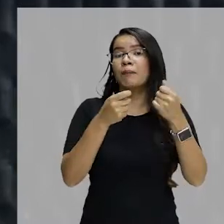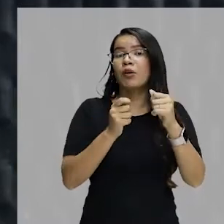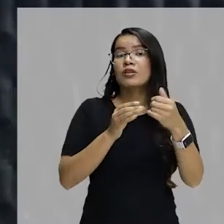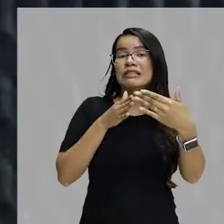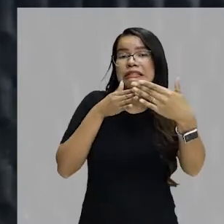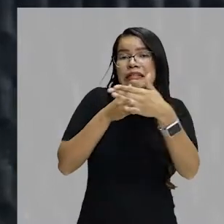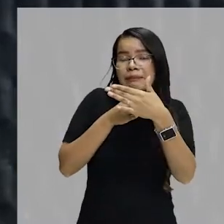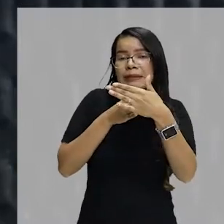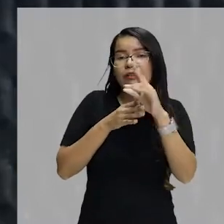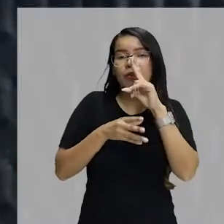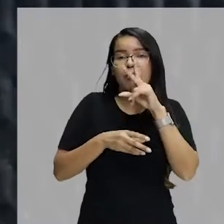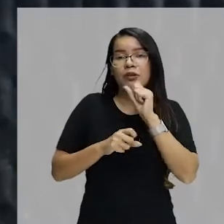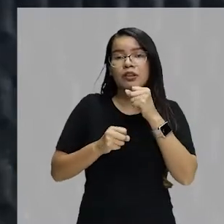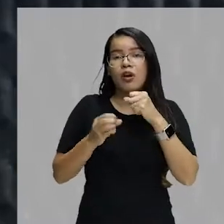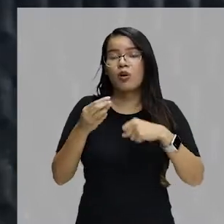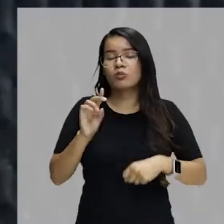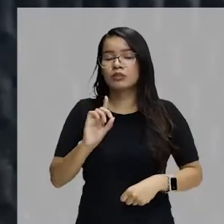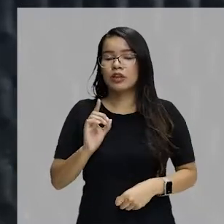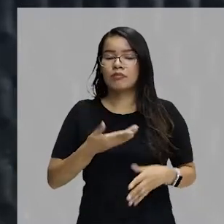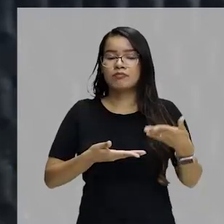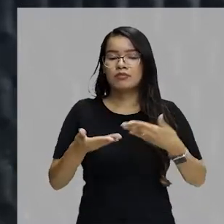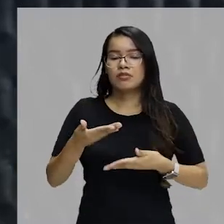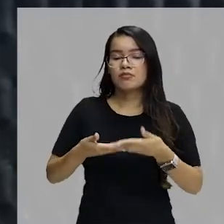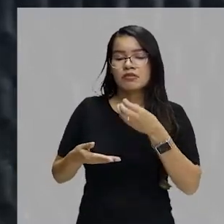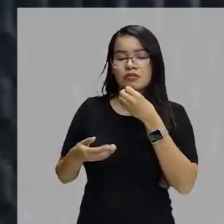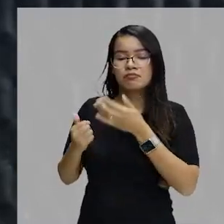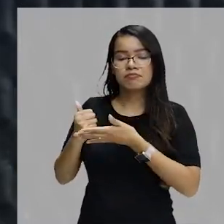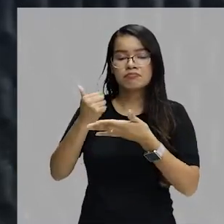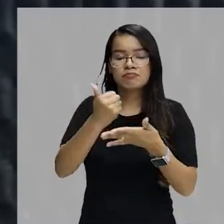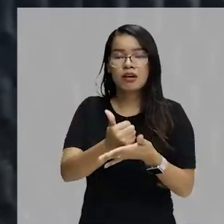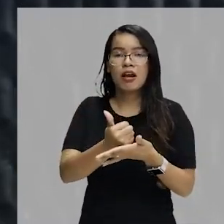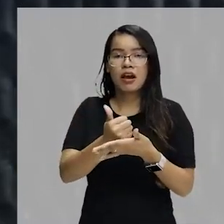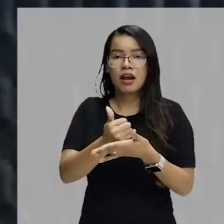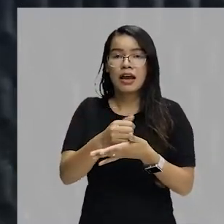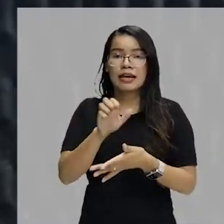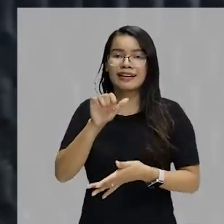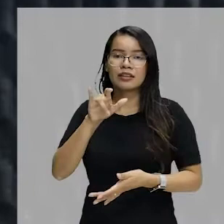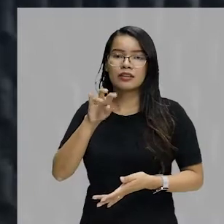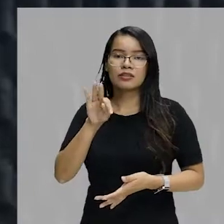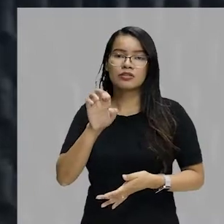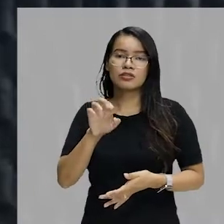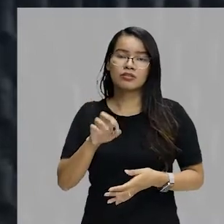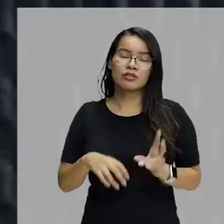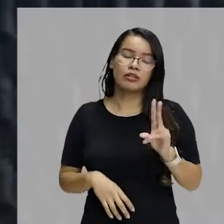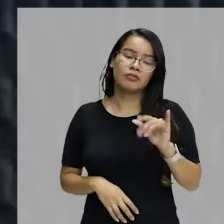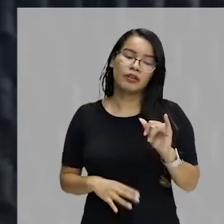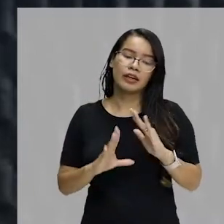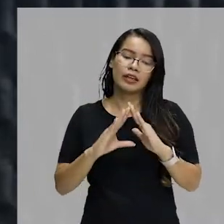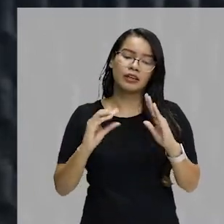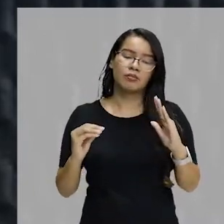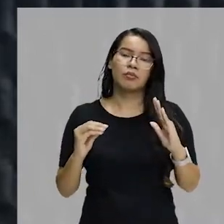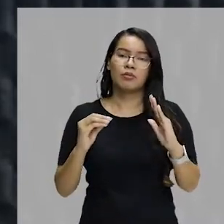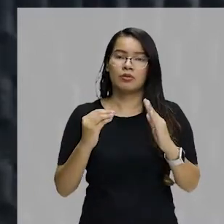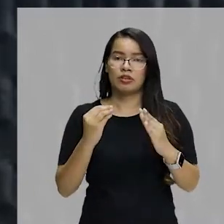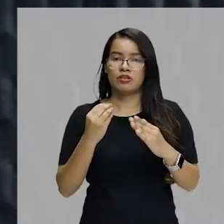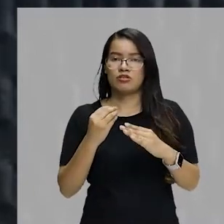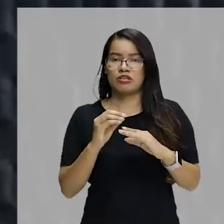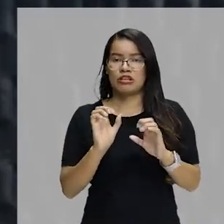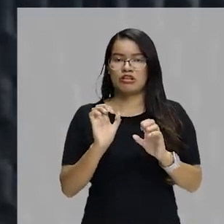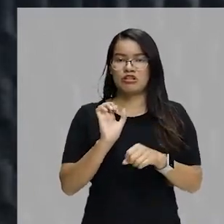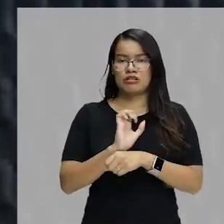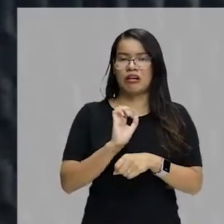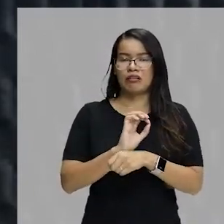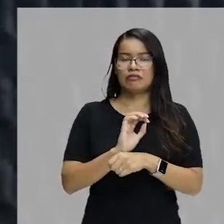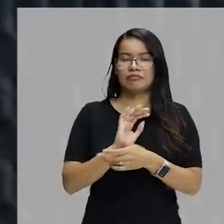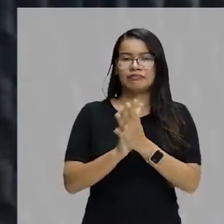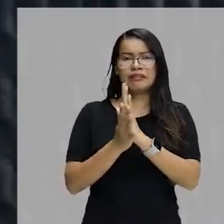por exemplo, as elites portuguesas. E, de certa forma, atrapalhar o seu modelo de Estado tirano que ele vai implantar.